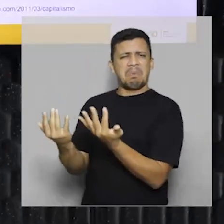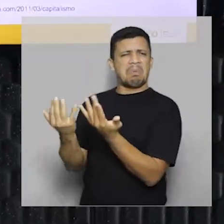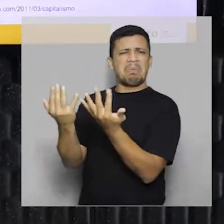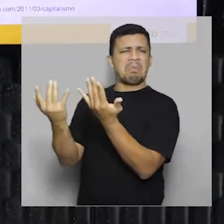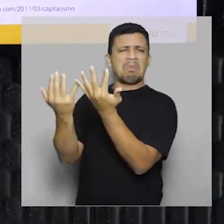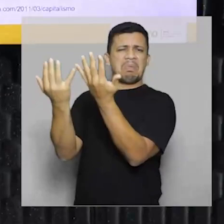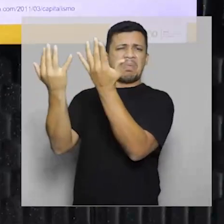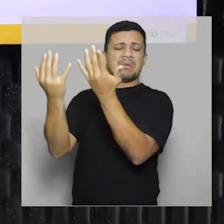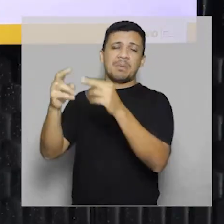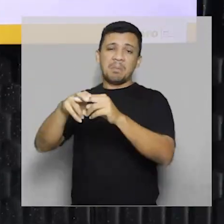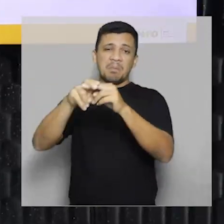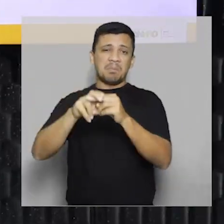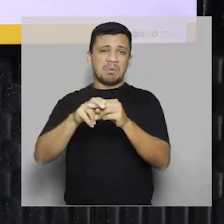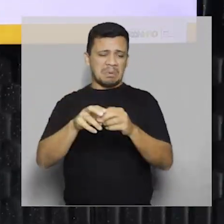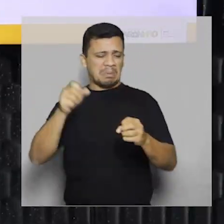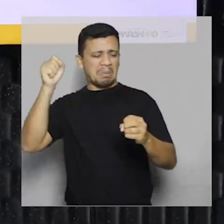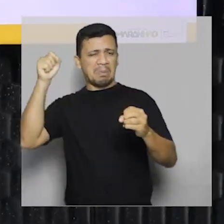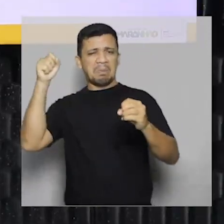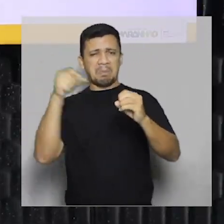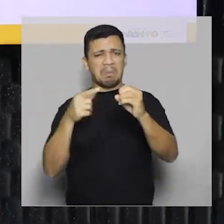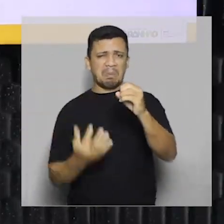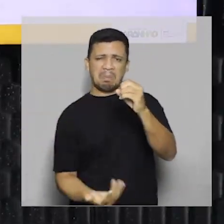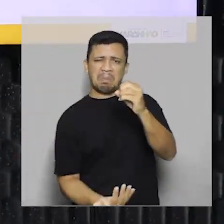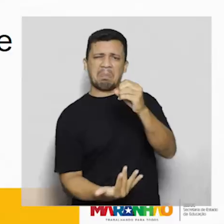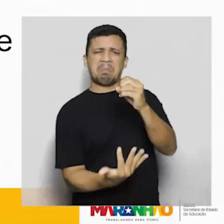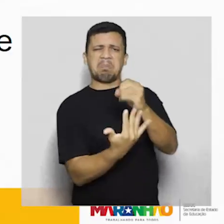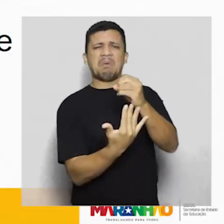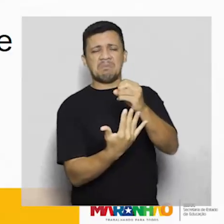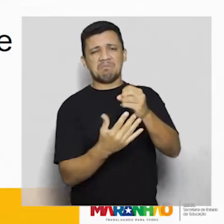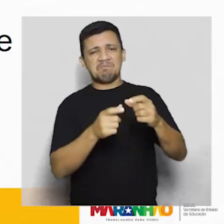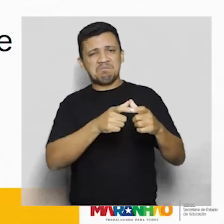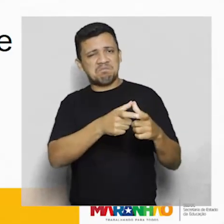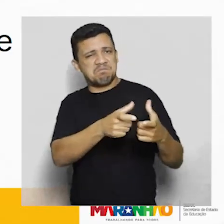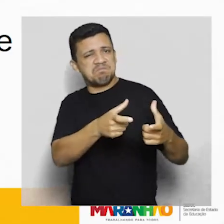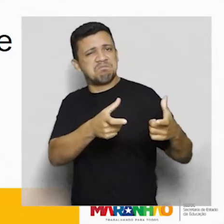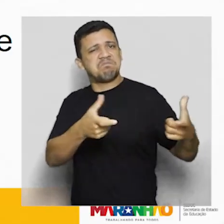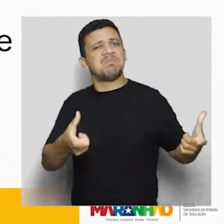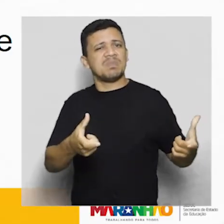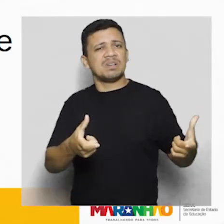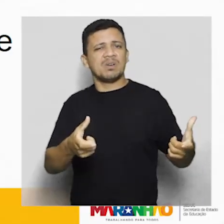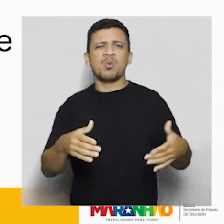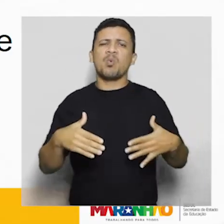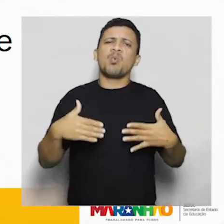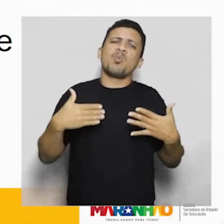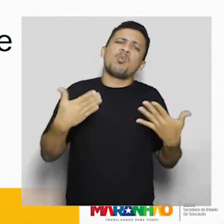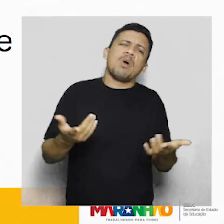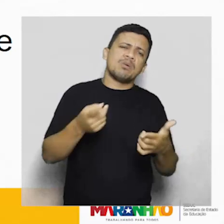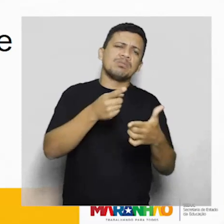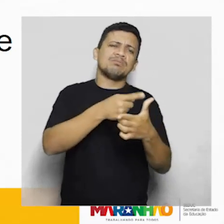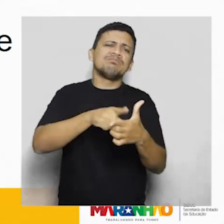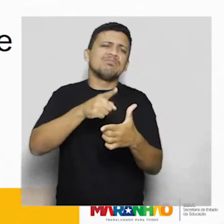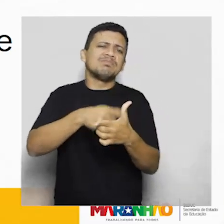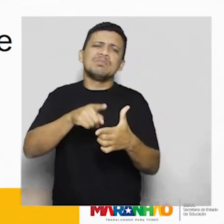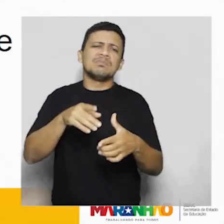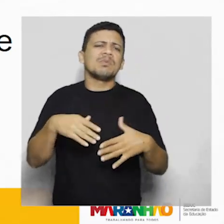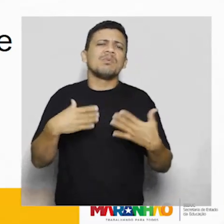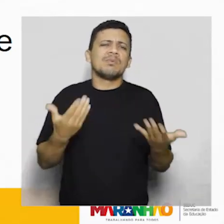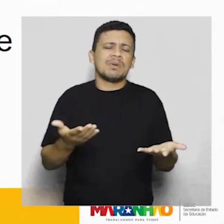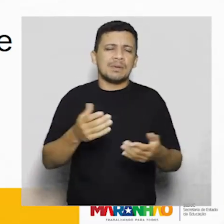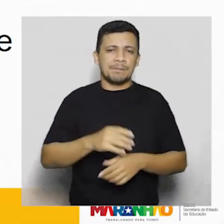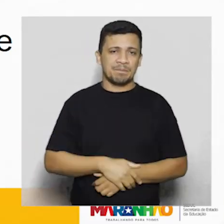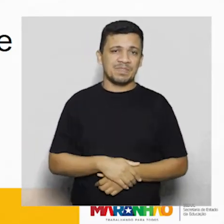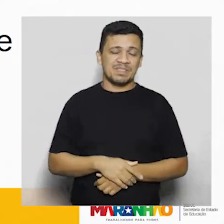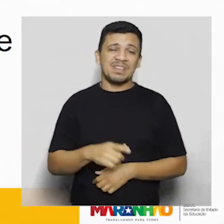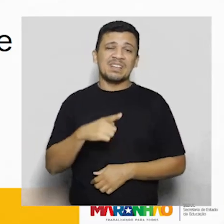intensificar o efeito estufa Ok E qual seria as consequências desse aquecimento